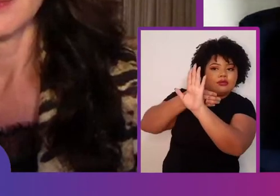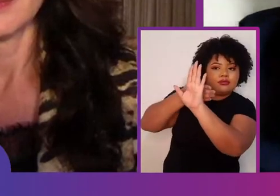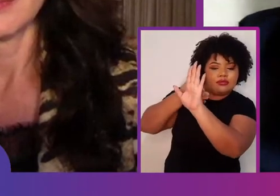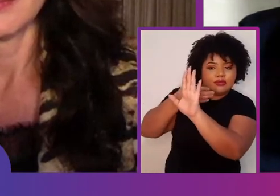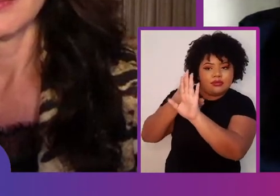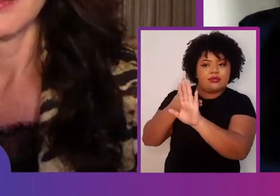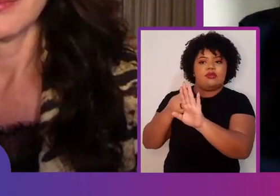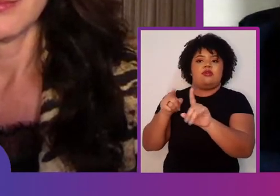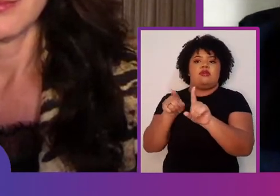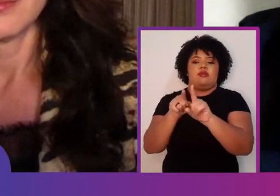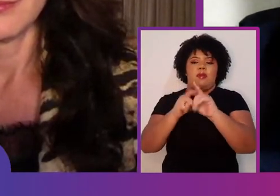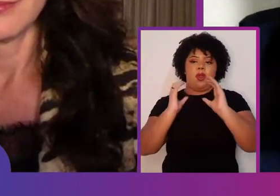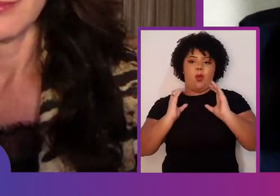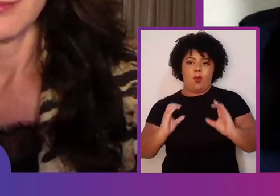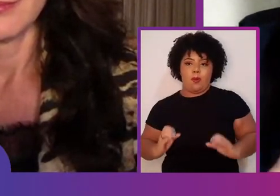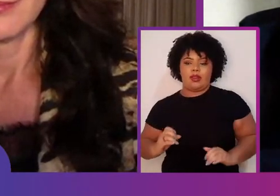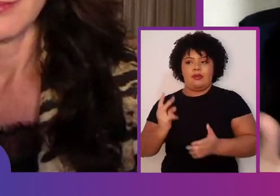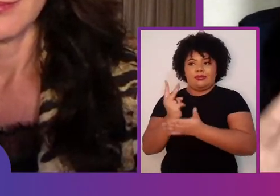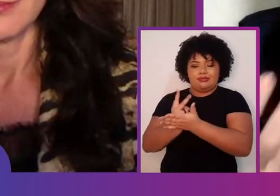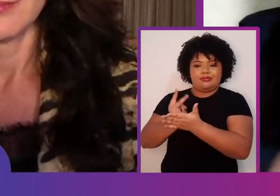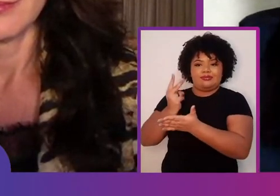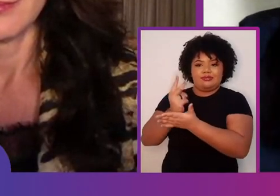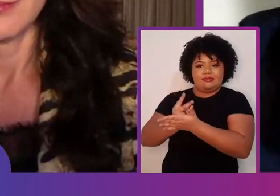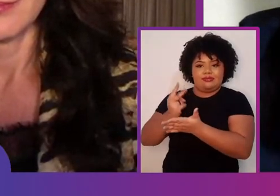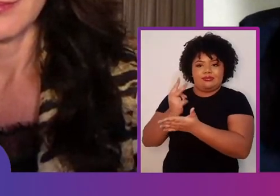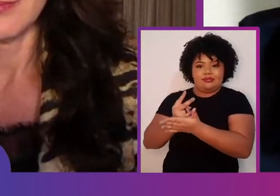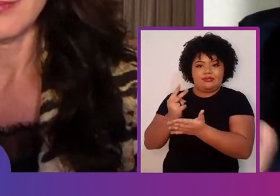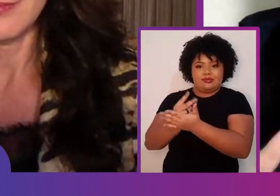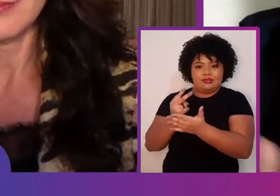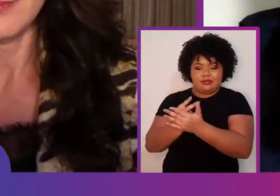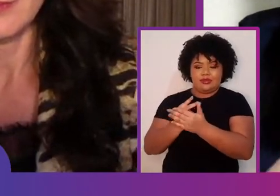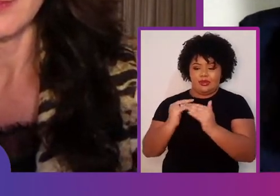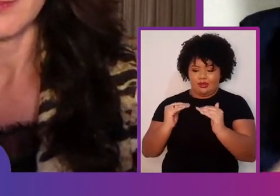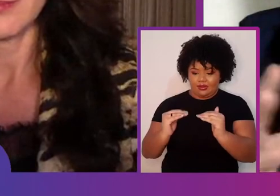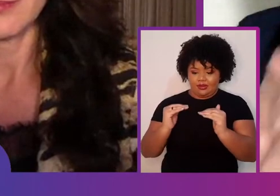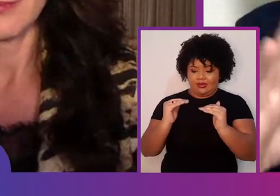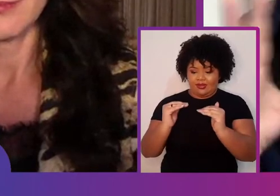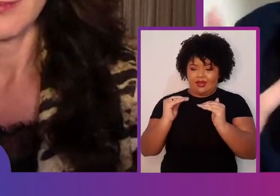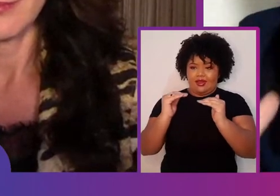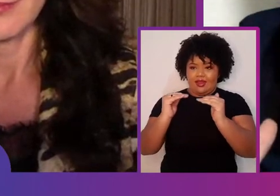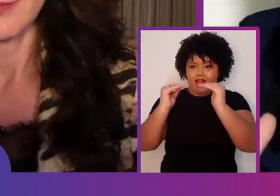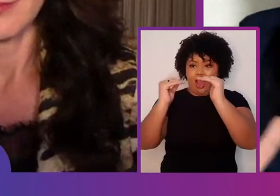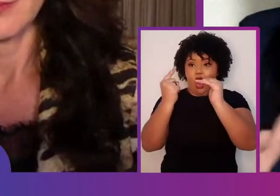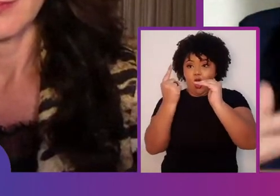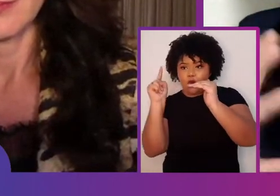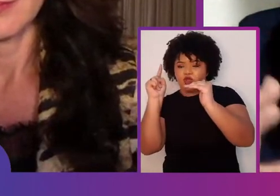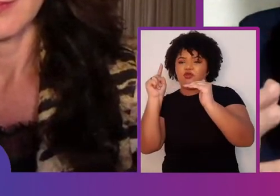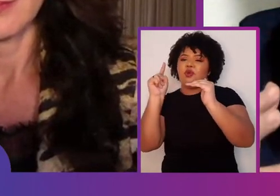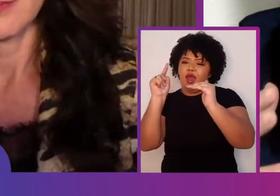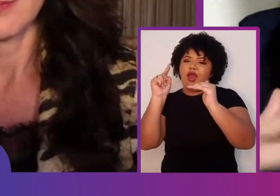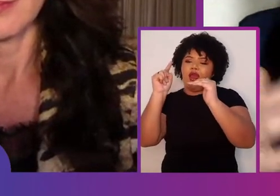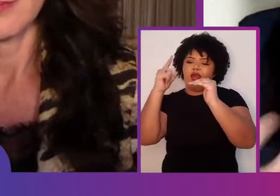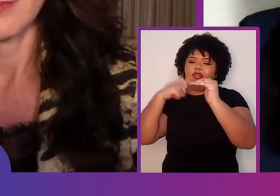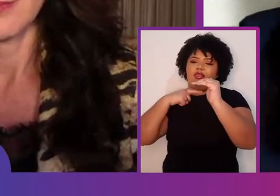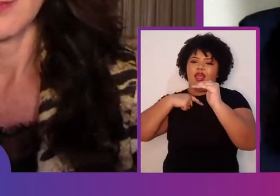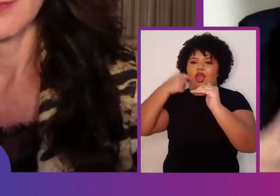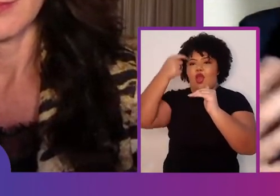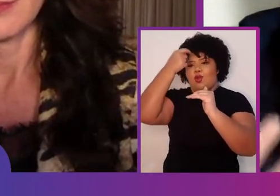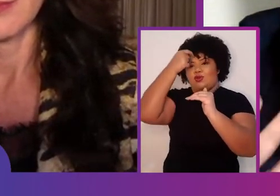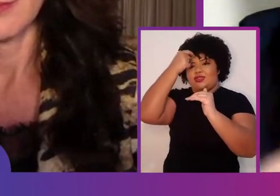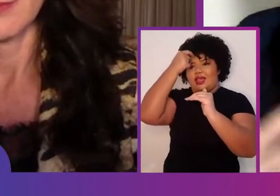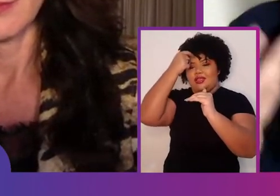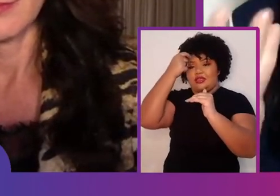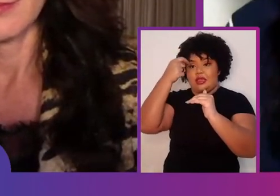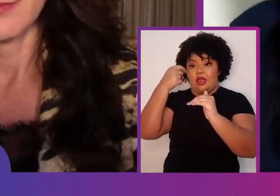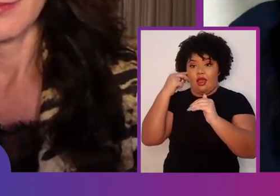comportamentos, que só no último degrau tem a consciência, aí você começa a compreender que você não controla